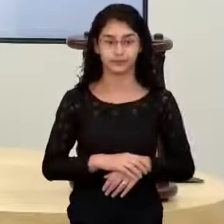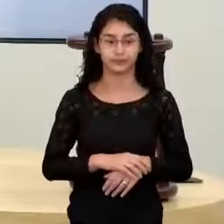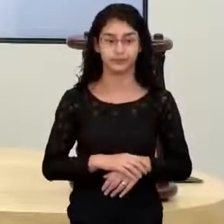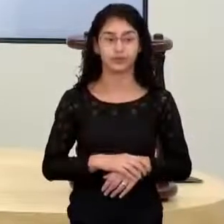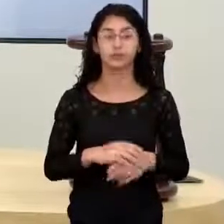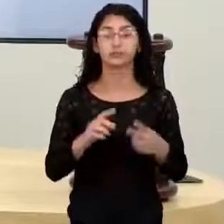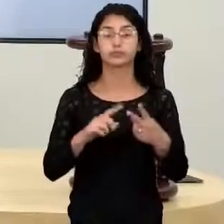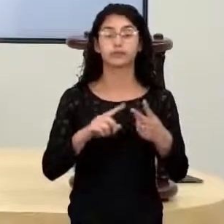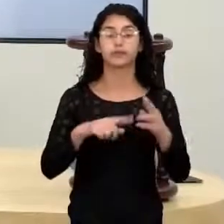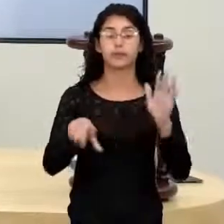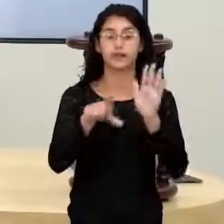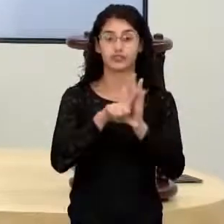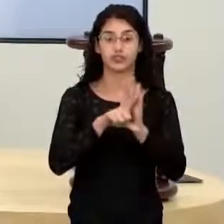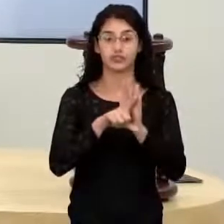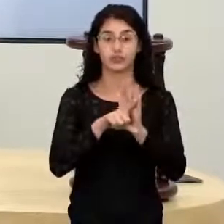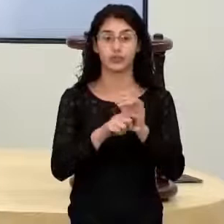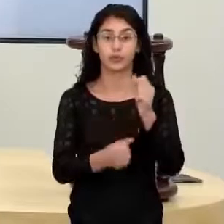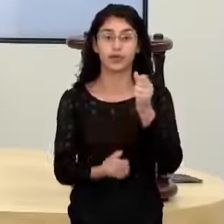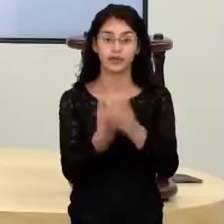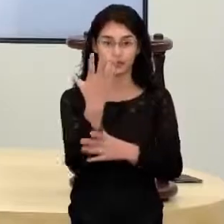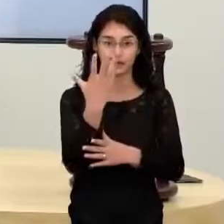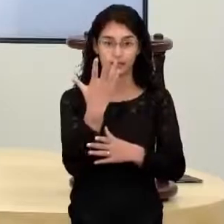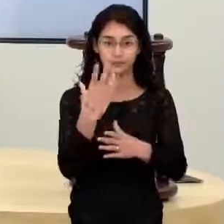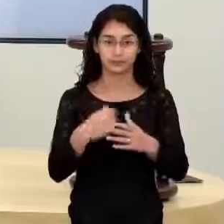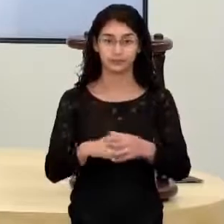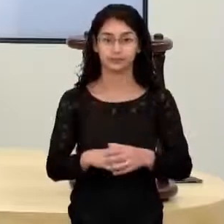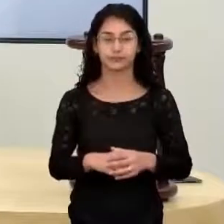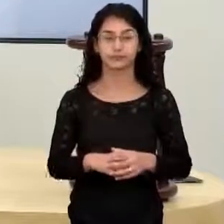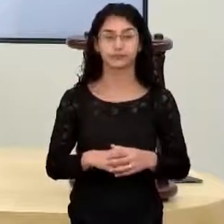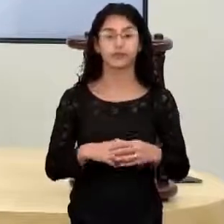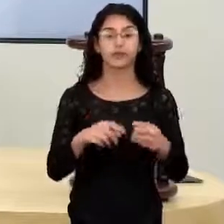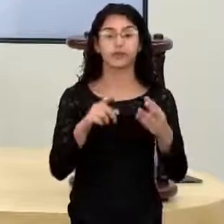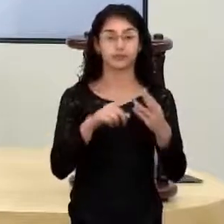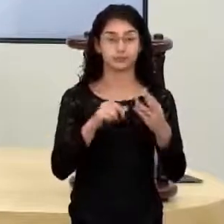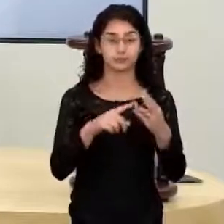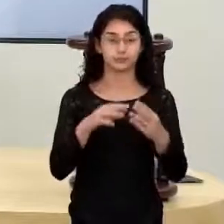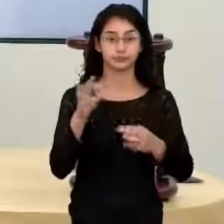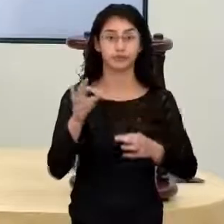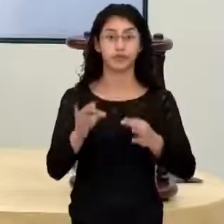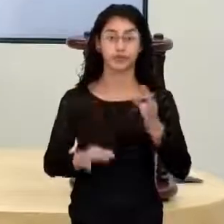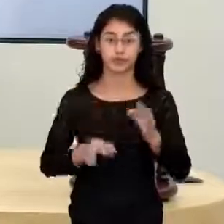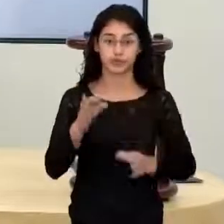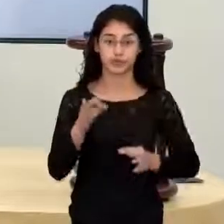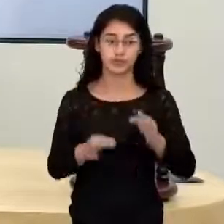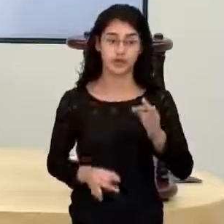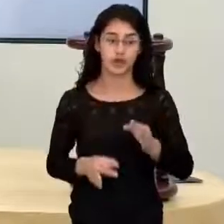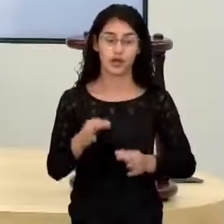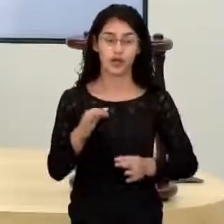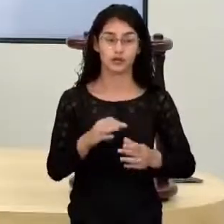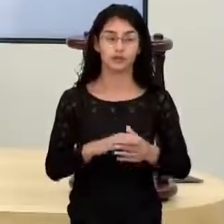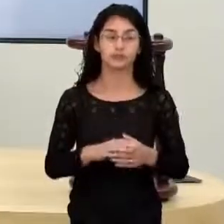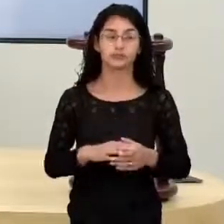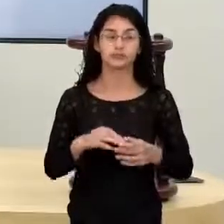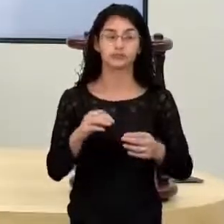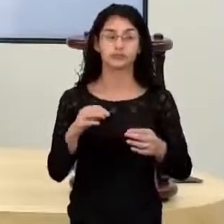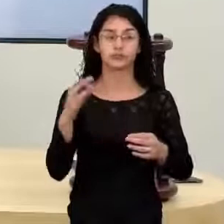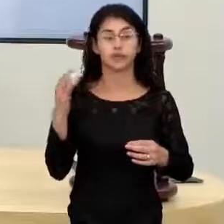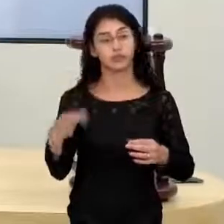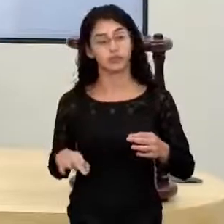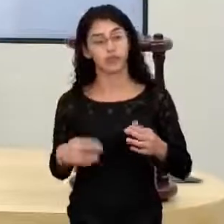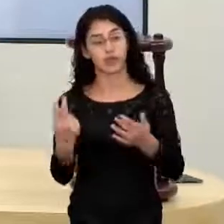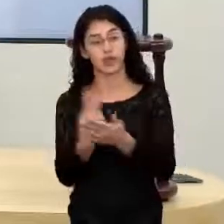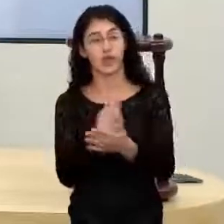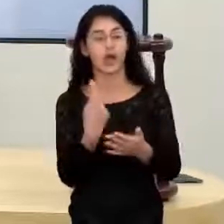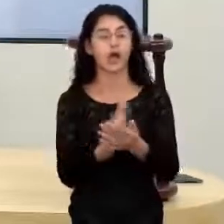poder legislativo cria as leis. E o poder judiciário julga as leis. Mas nenhum